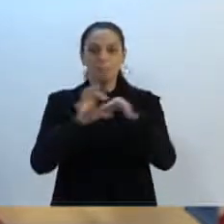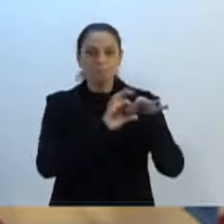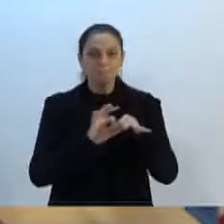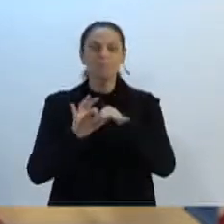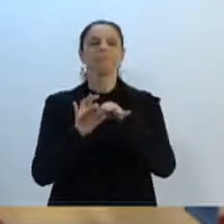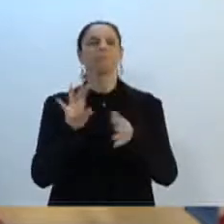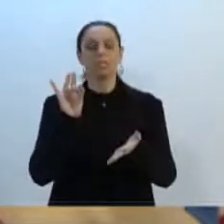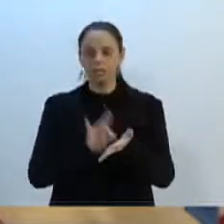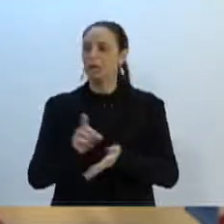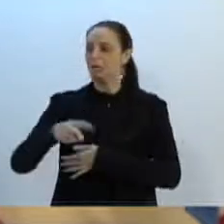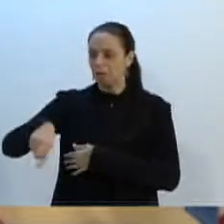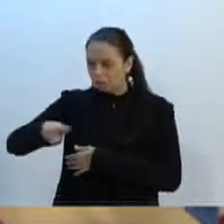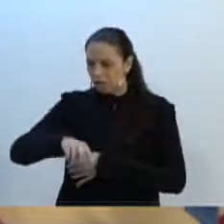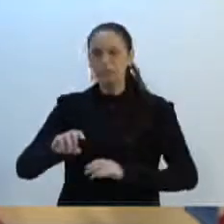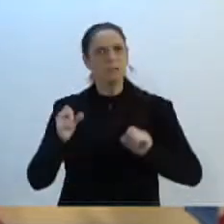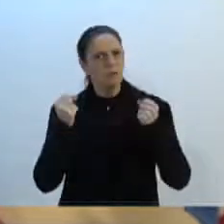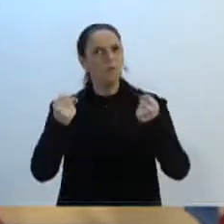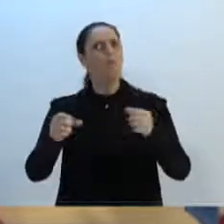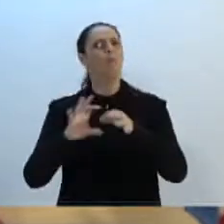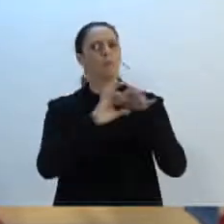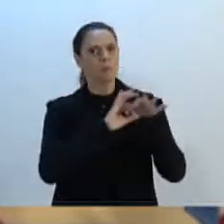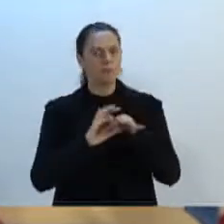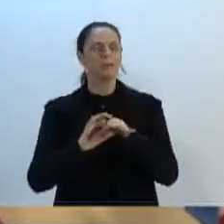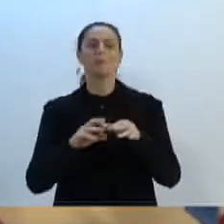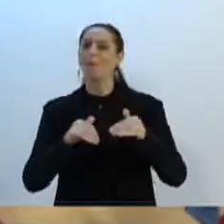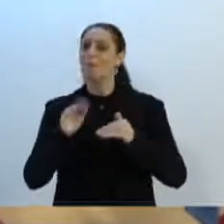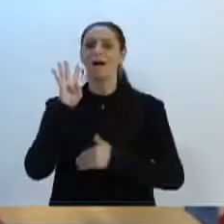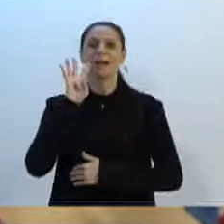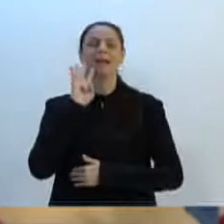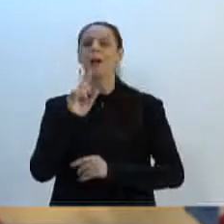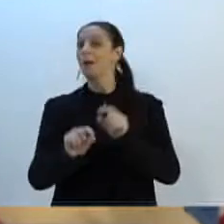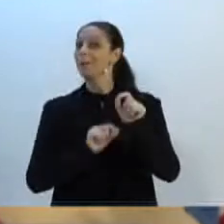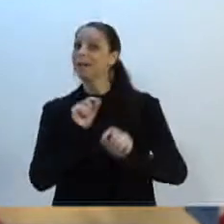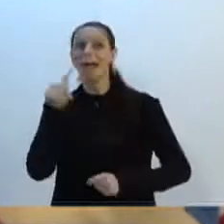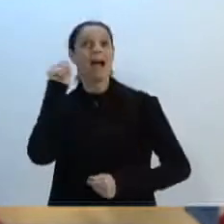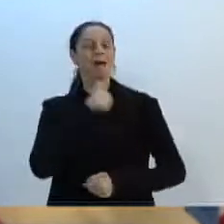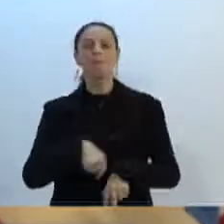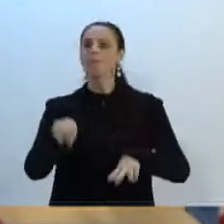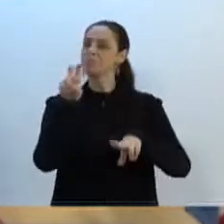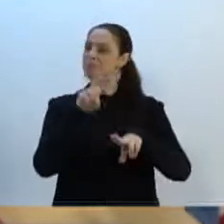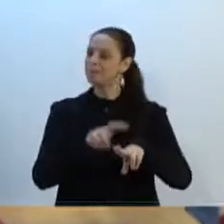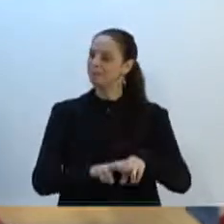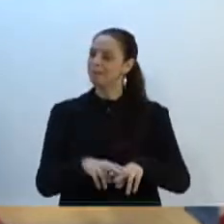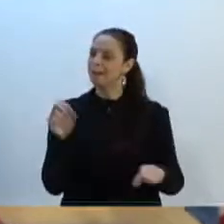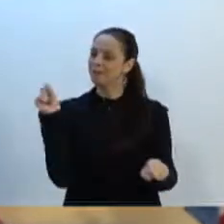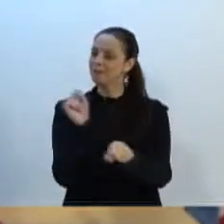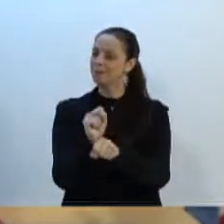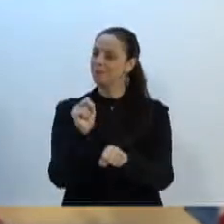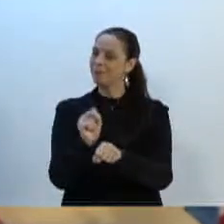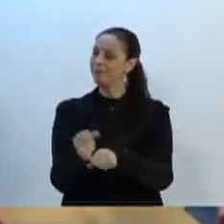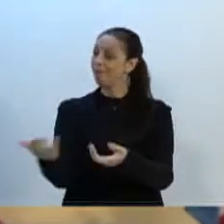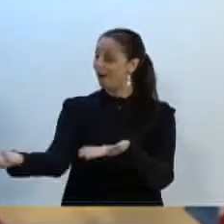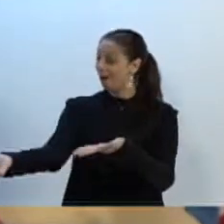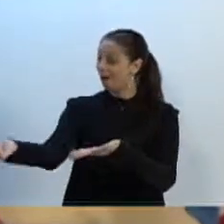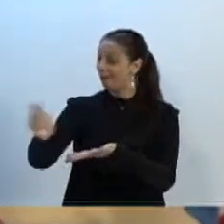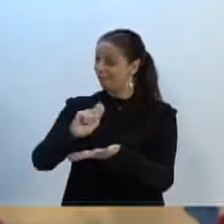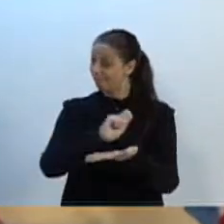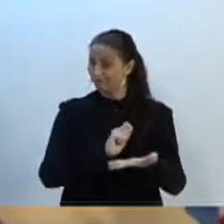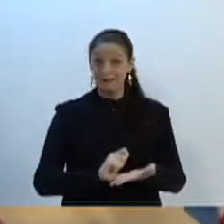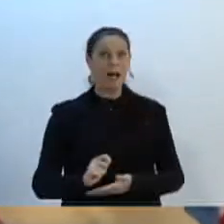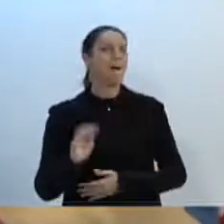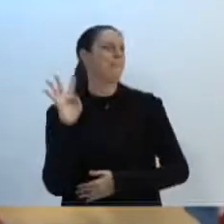eles fazem a força, e o mais bacana de tudo é que as mulheres ficam sentadas esperando serem servidas. Então isso é